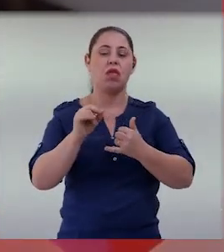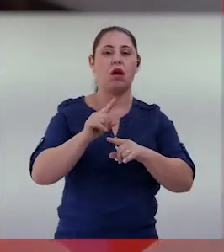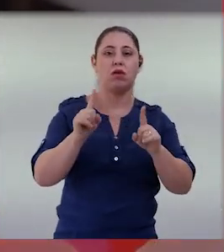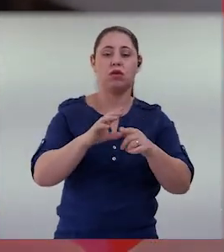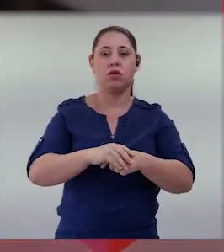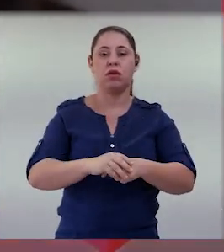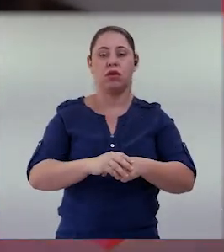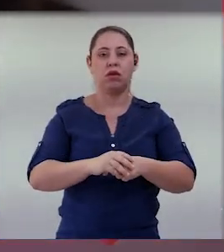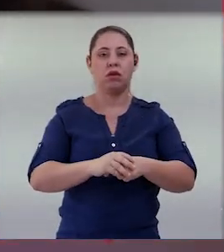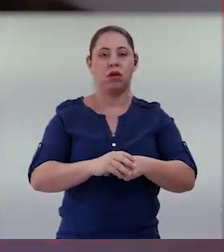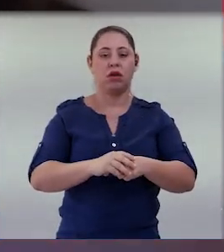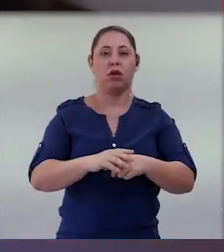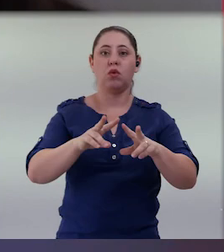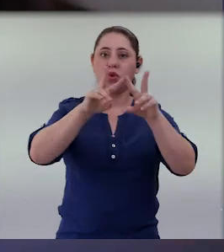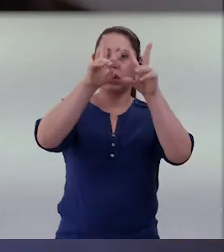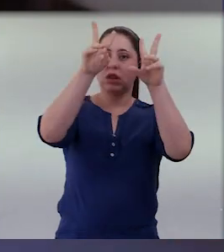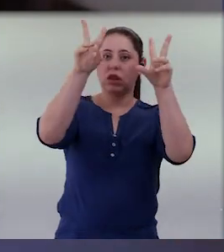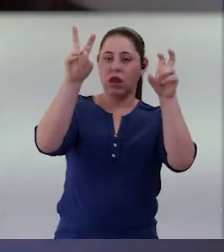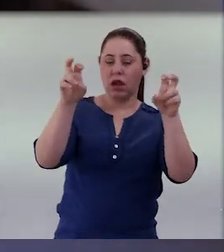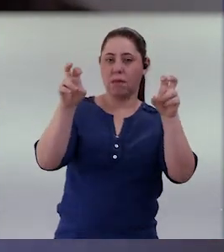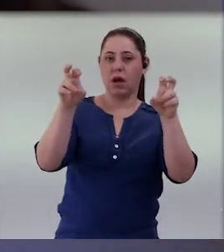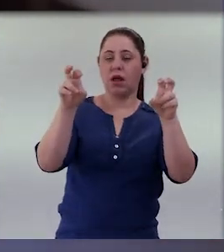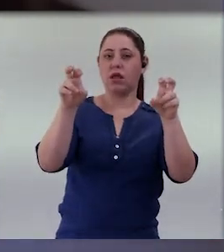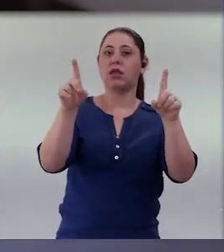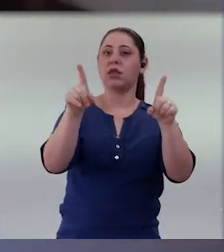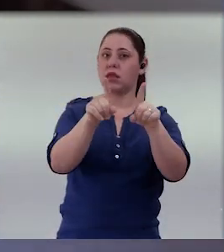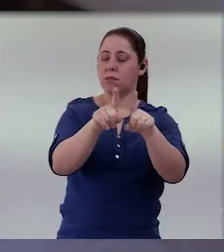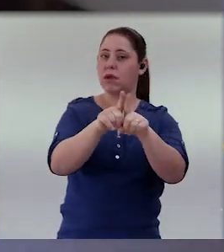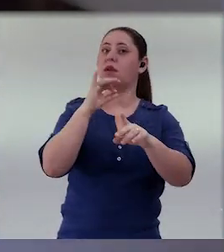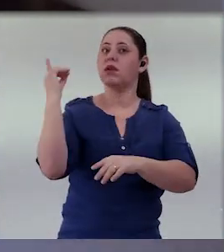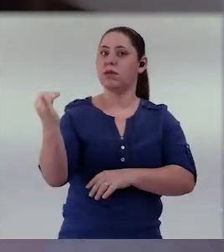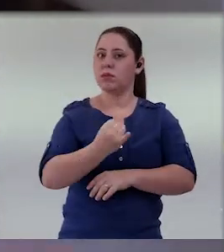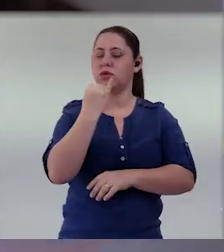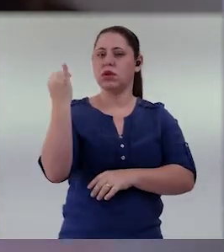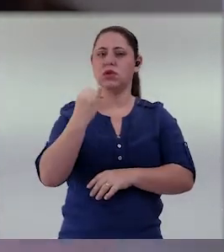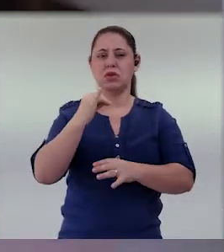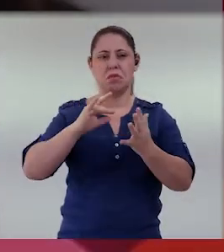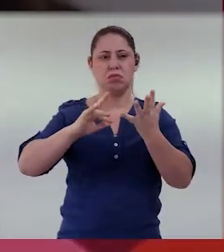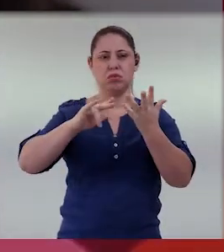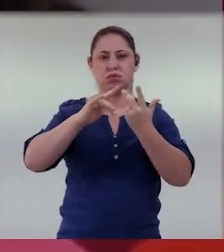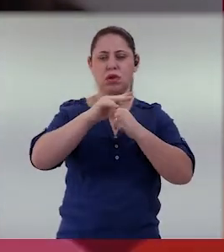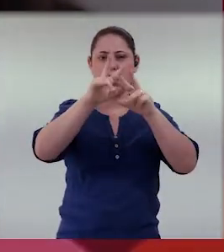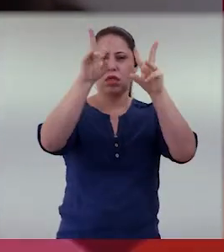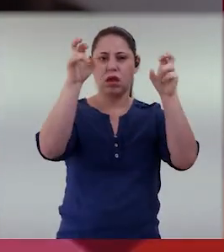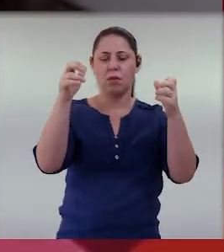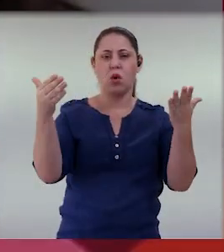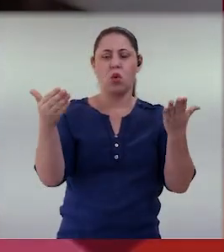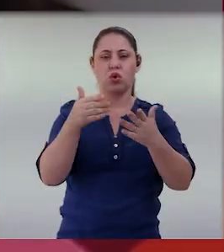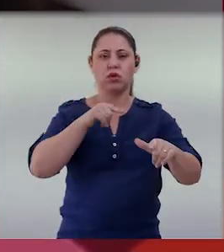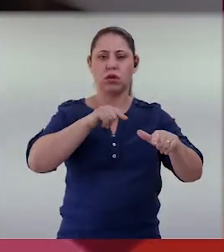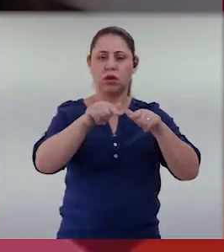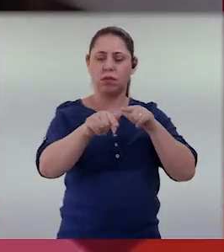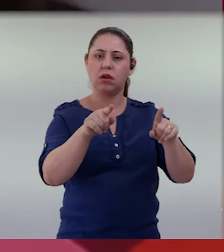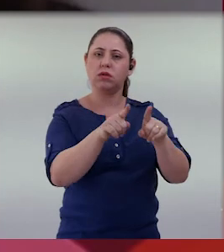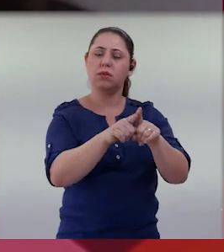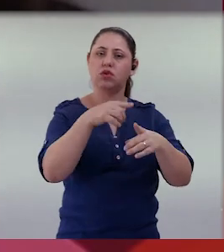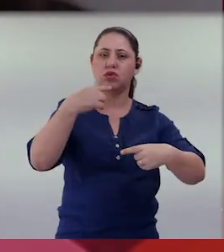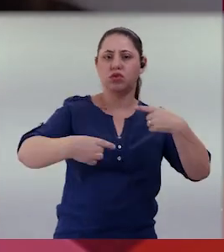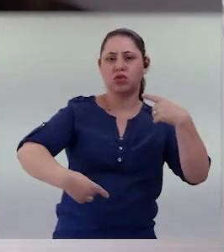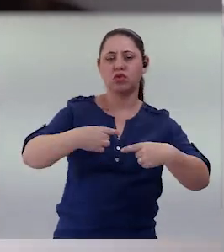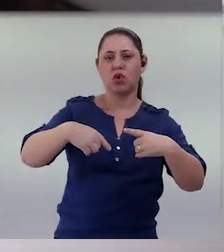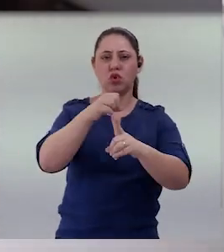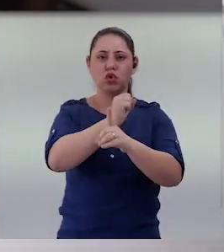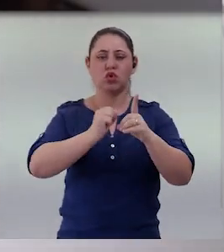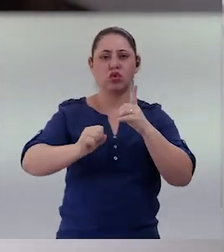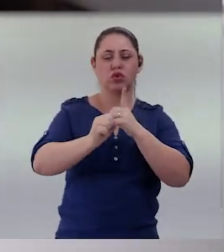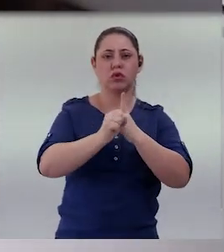frescura. Nem como frescura e nem como um assunto tabu. Entre tantos que a gente tem atualmente para tratar e que